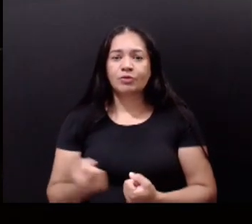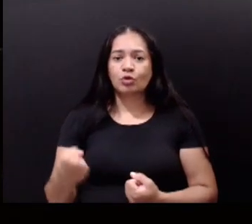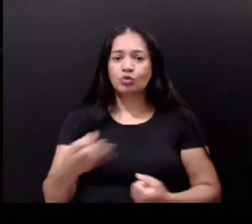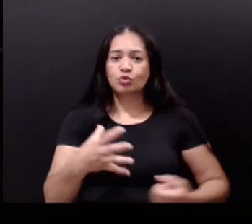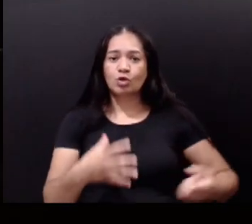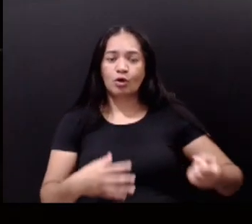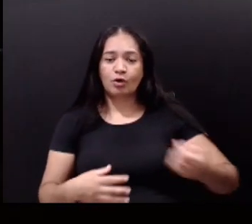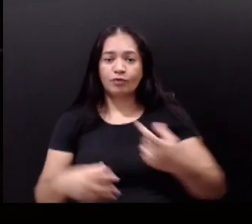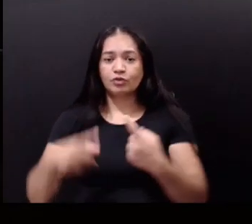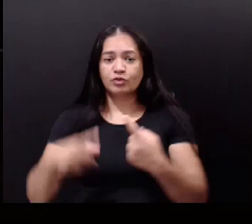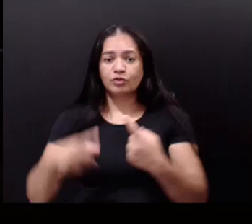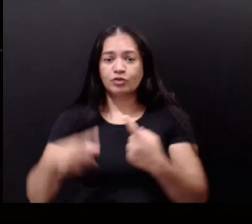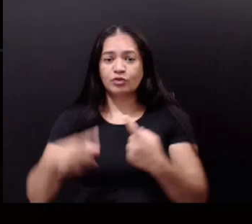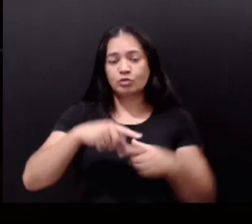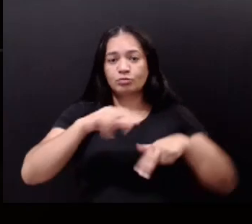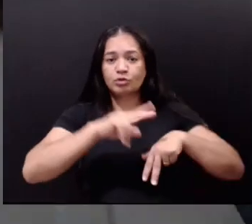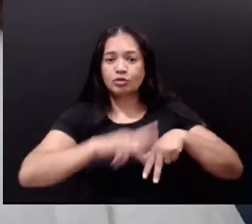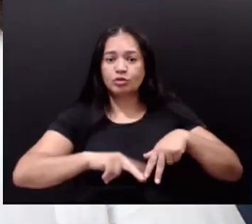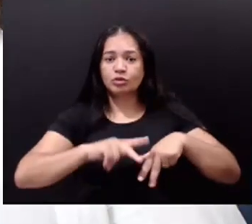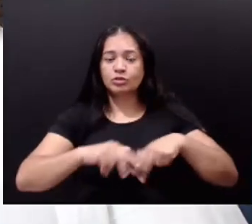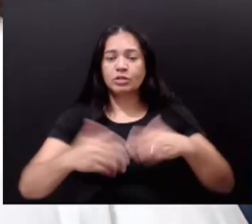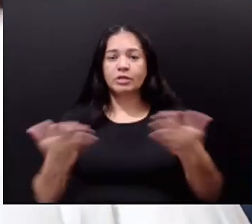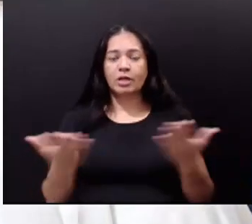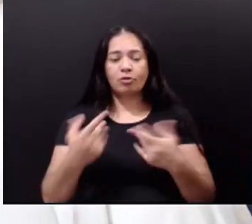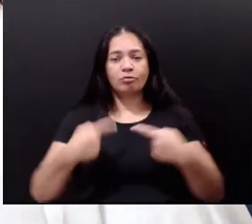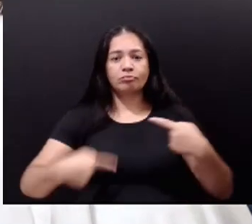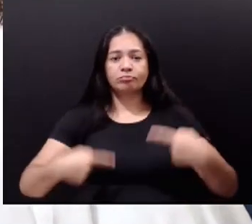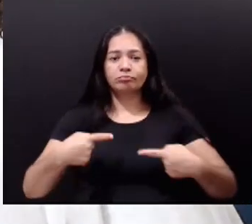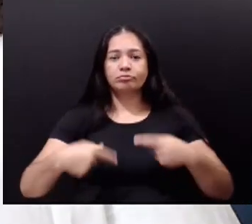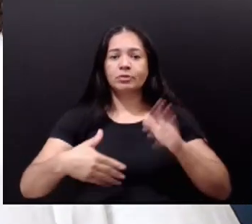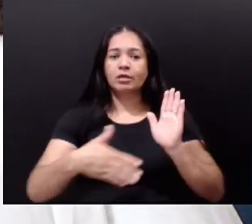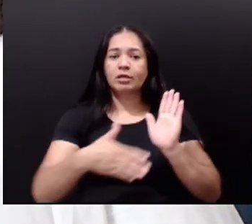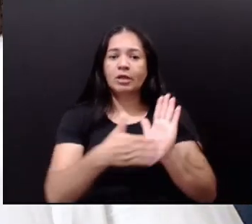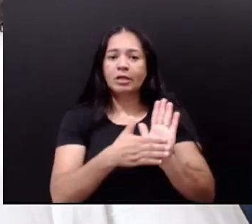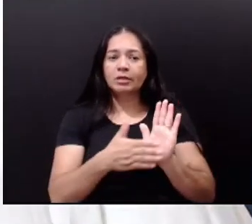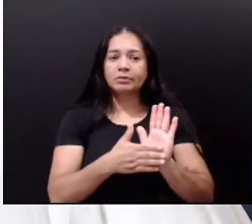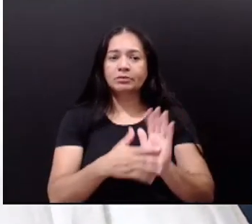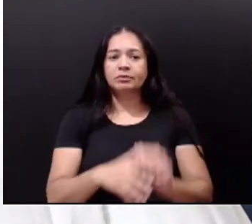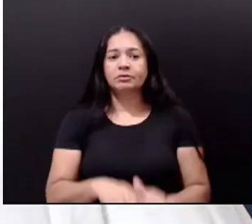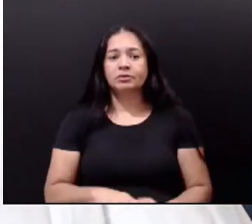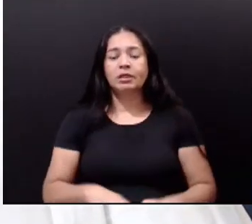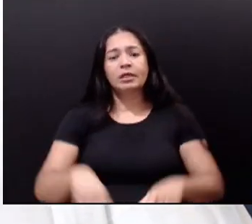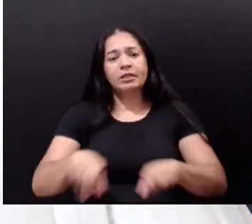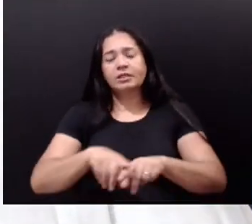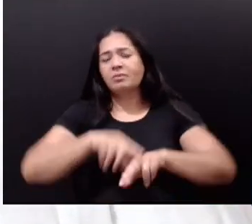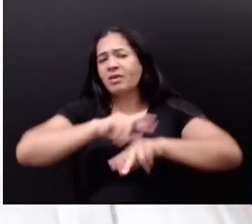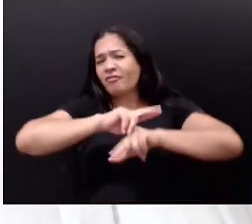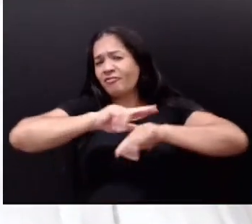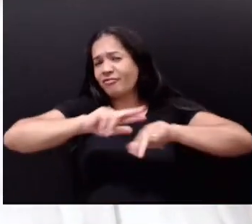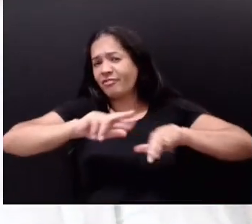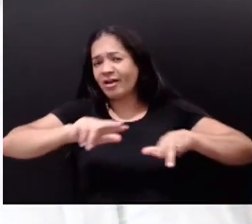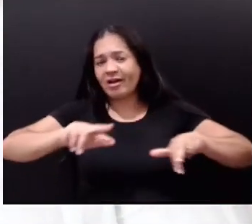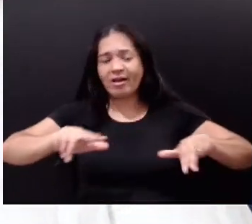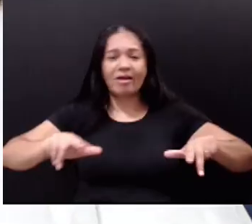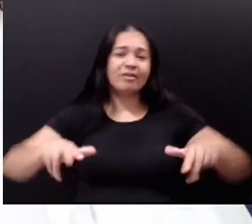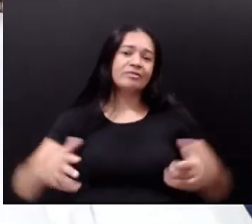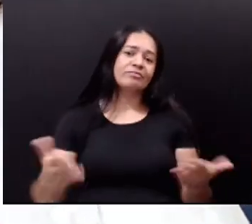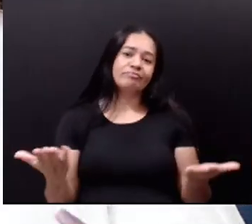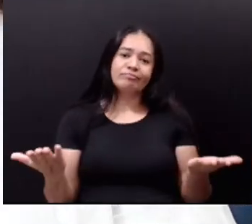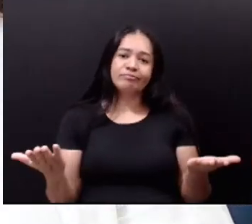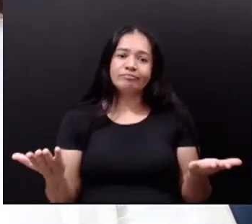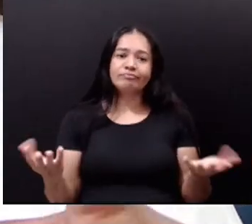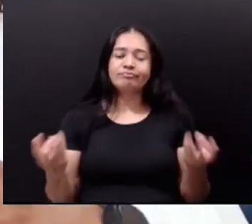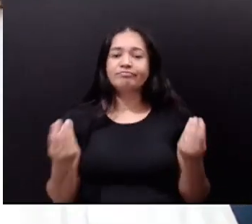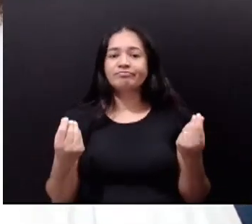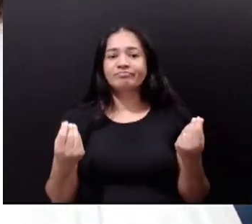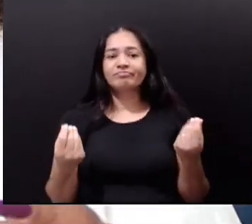sendo debatidos aí na pauta, né? E a própria diversidade, né? A diversidade que dentro de um